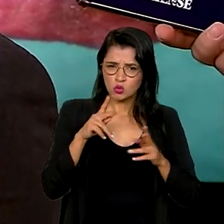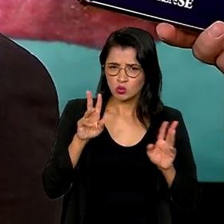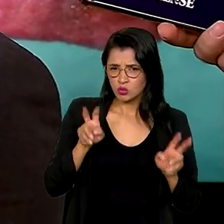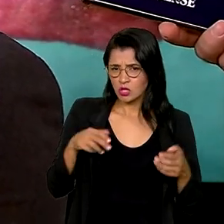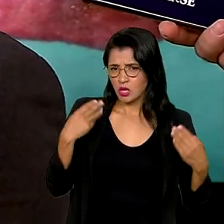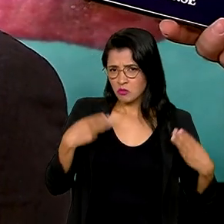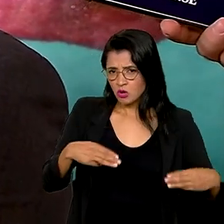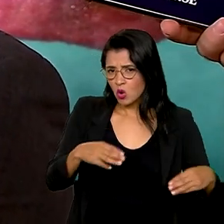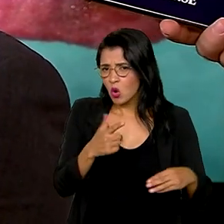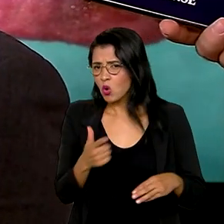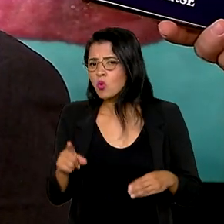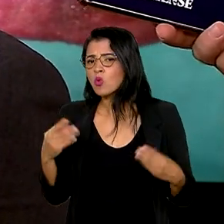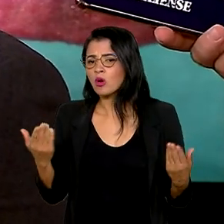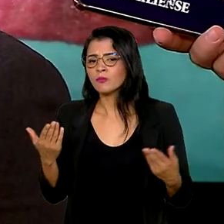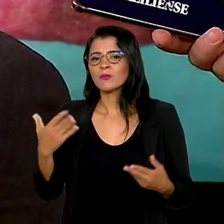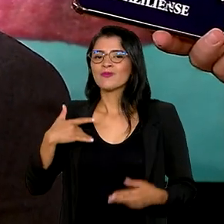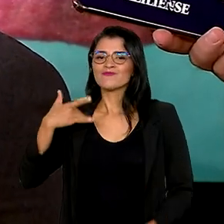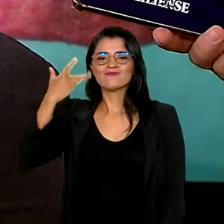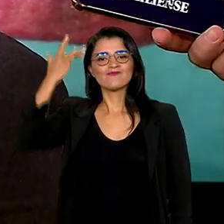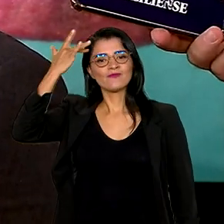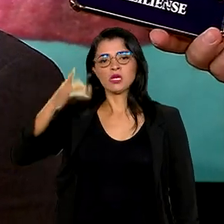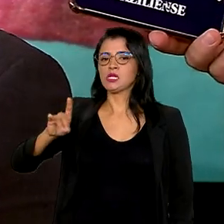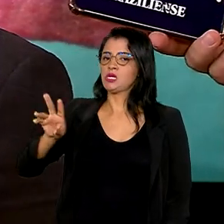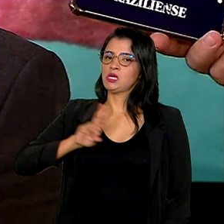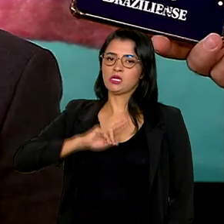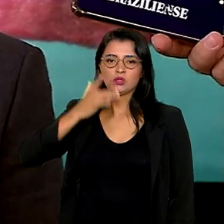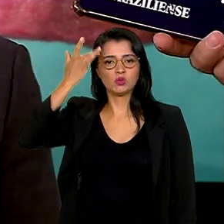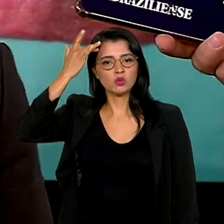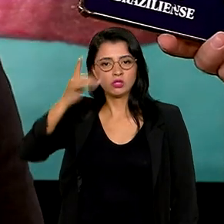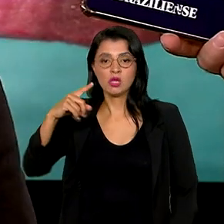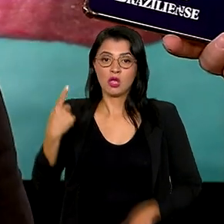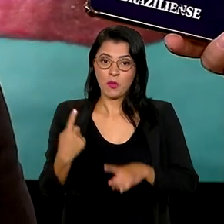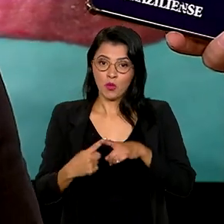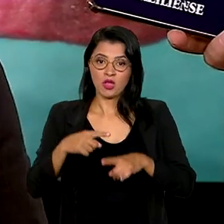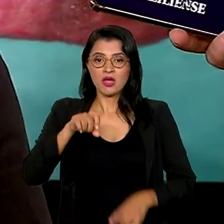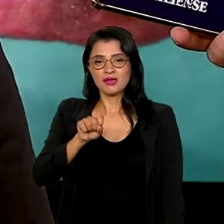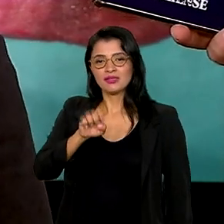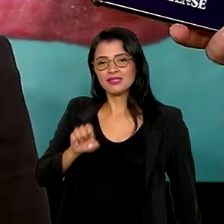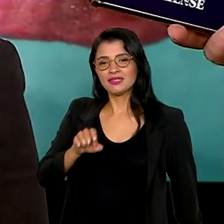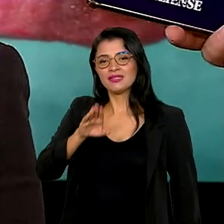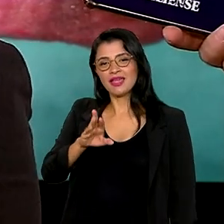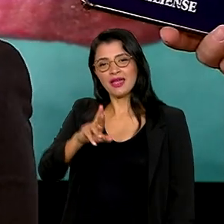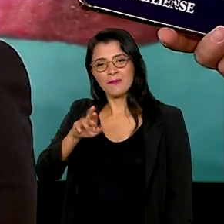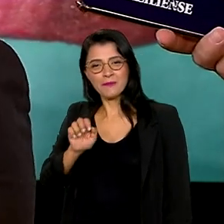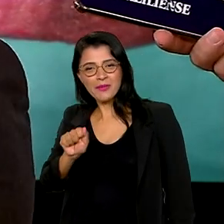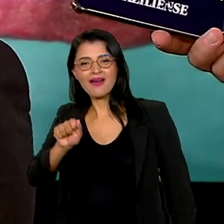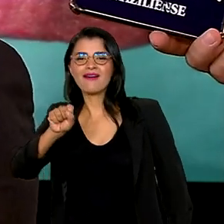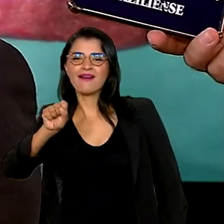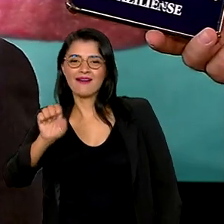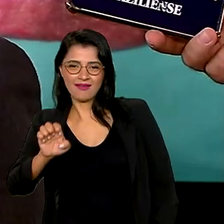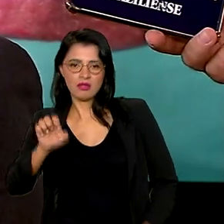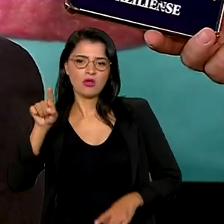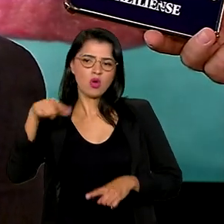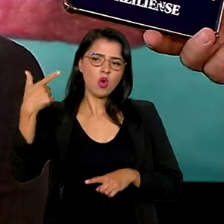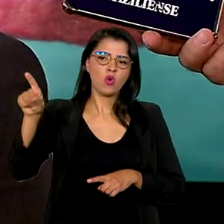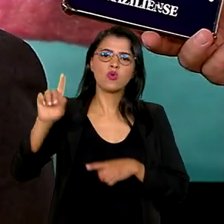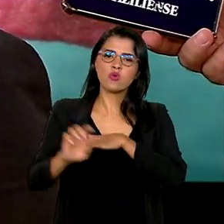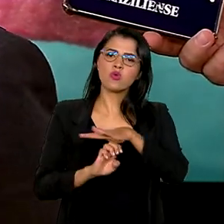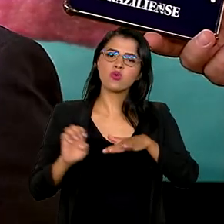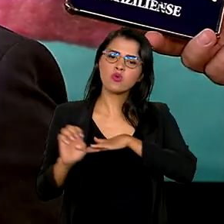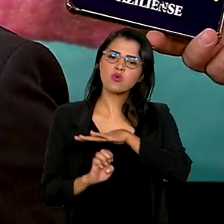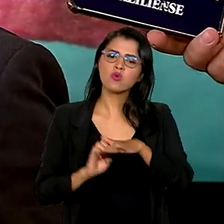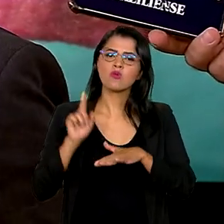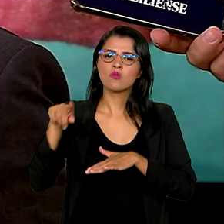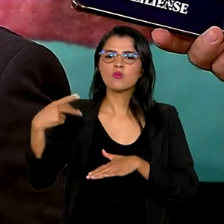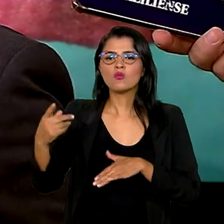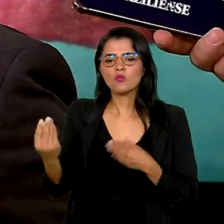a gente não tem isso ainda confirmado porque no fundo do SEBRAE e outras empresas que tem lá são empresas são